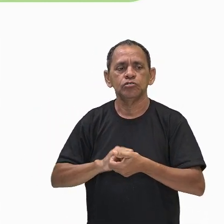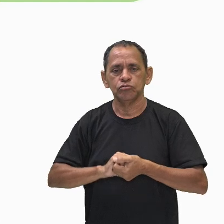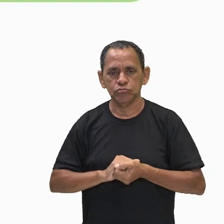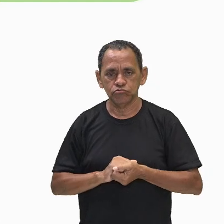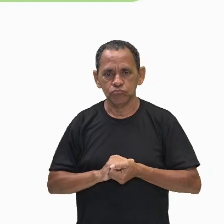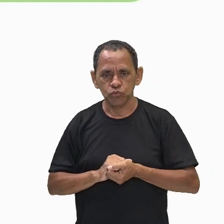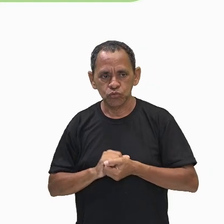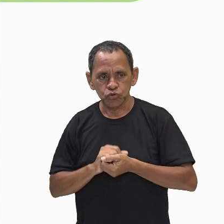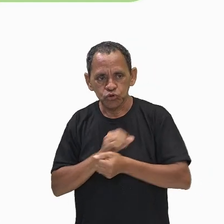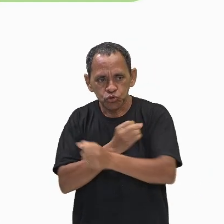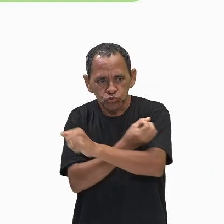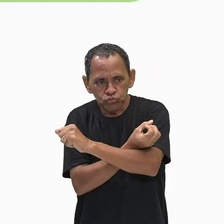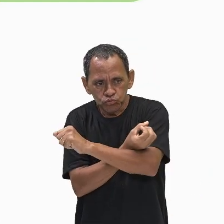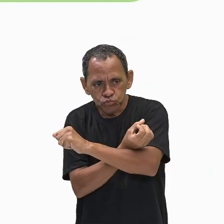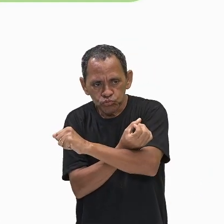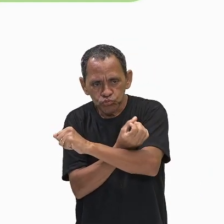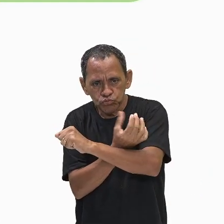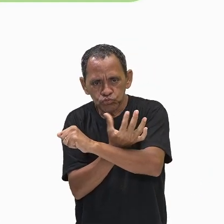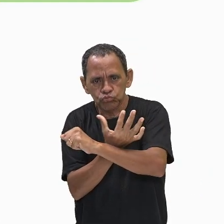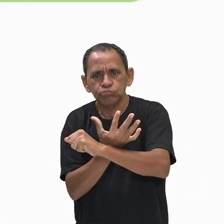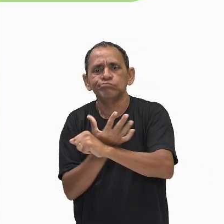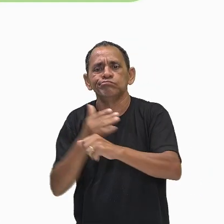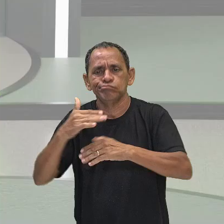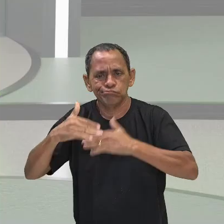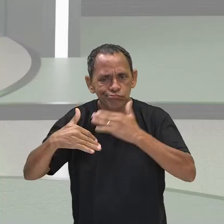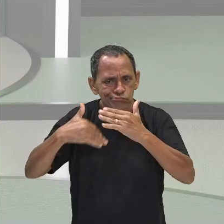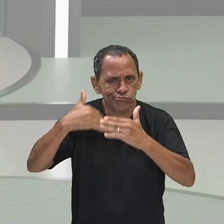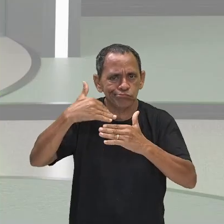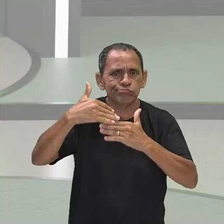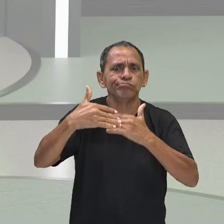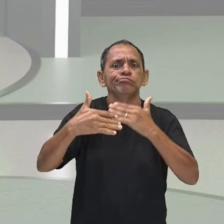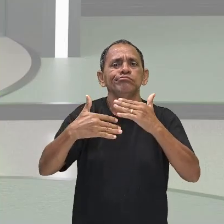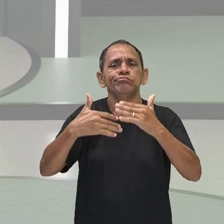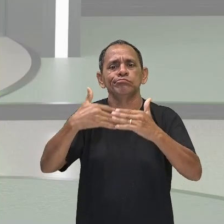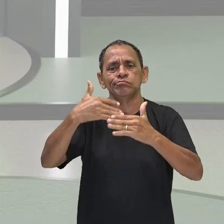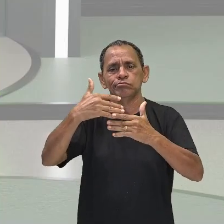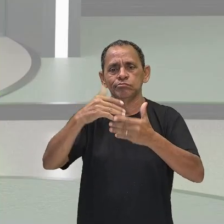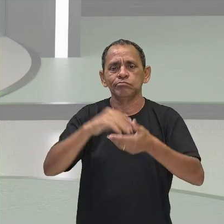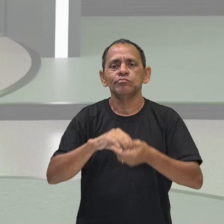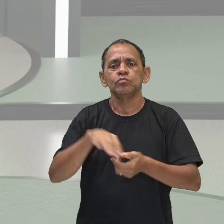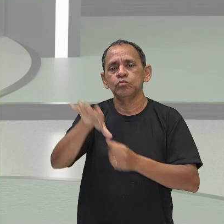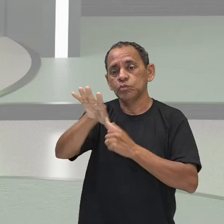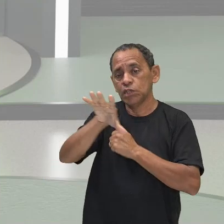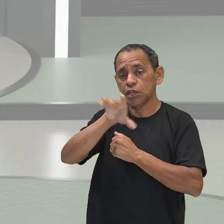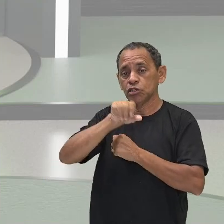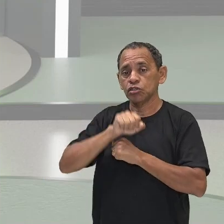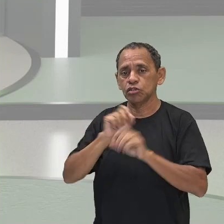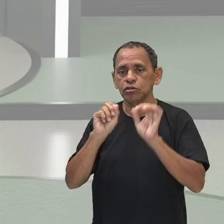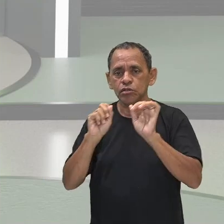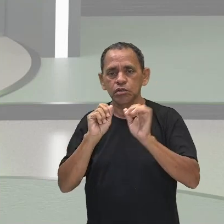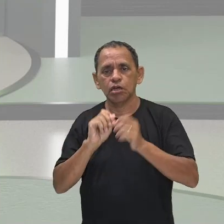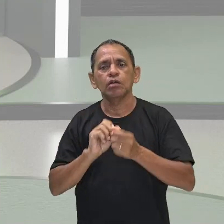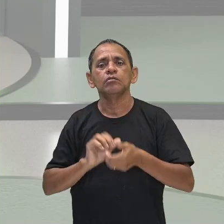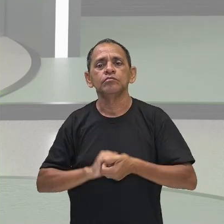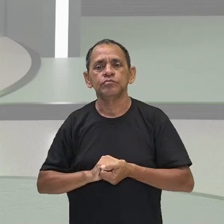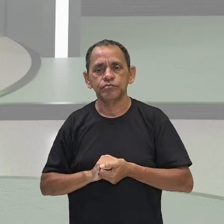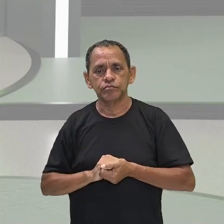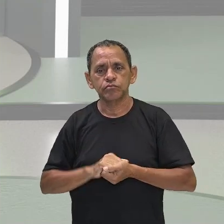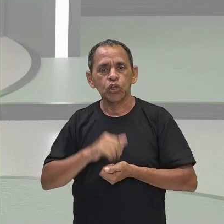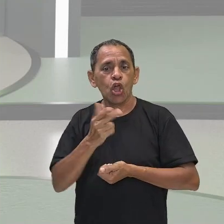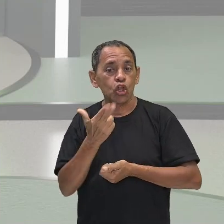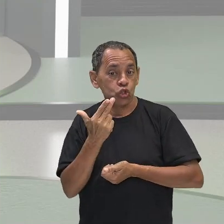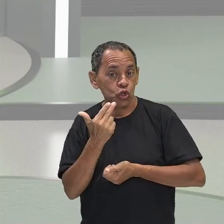o pigmento fotossintetizante, para adquirir também nutrientes durante a sua formação. Então, trago para vocês aí